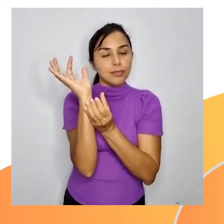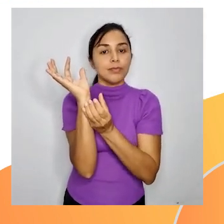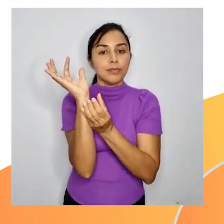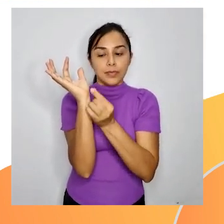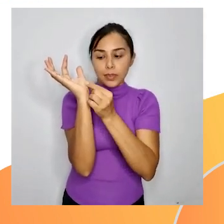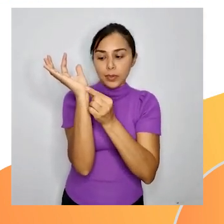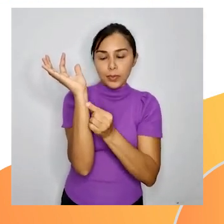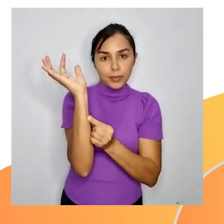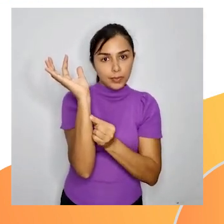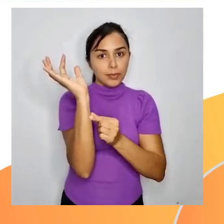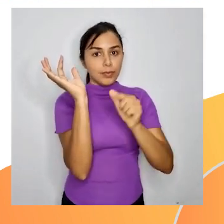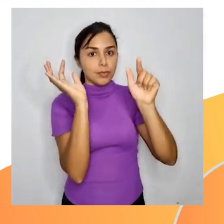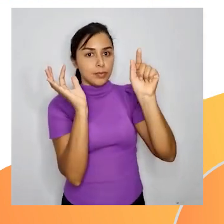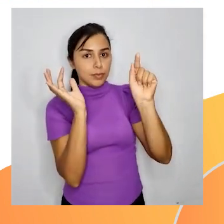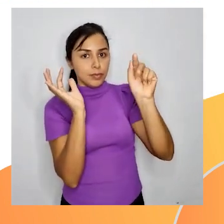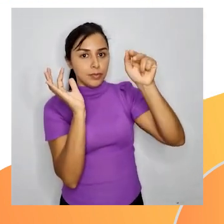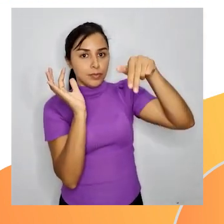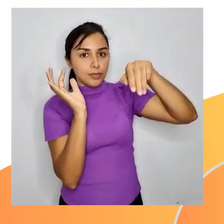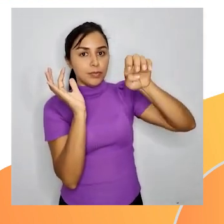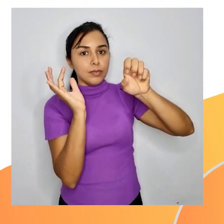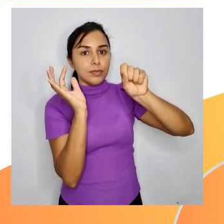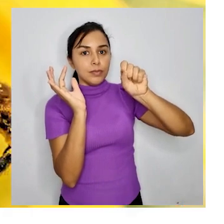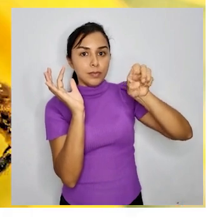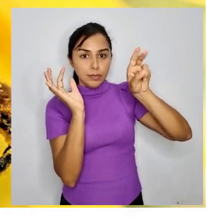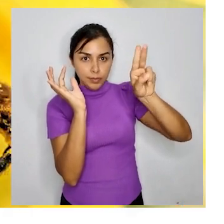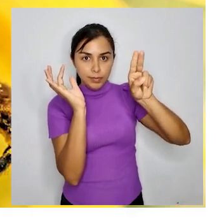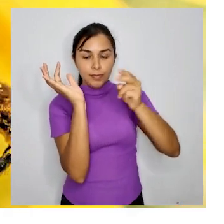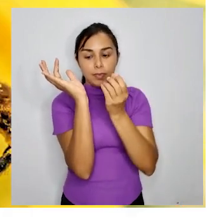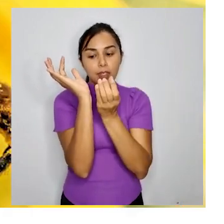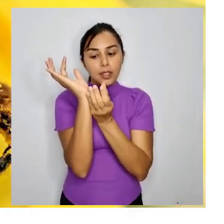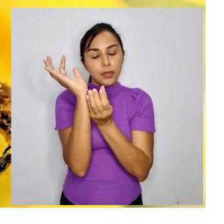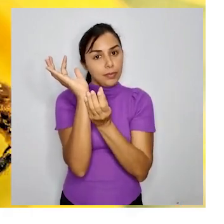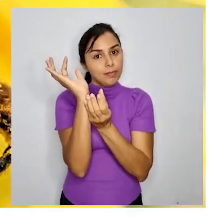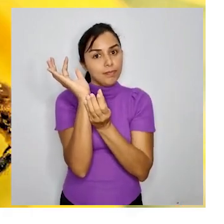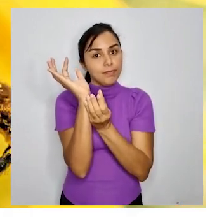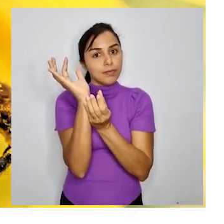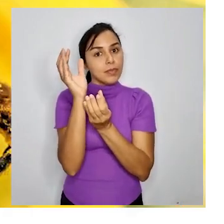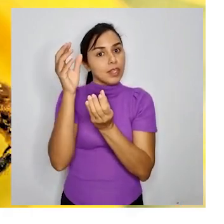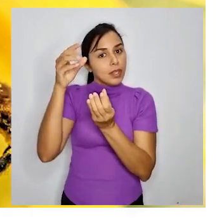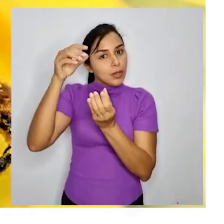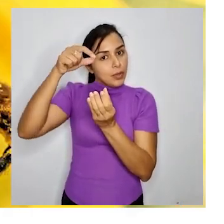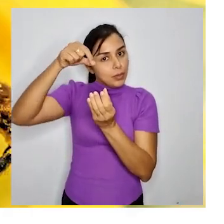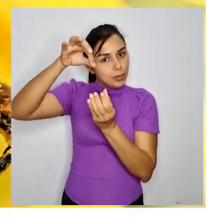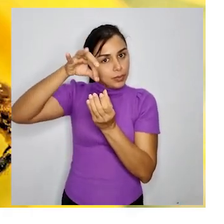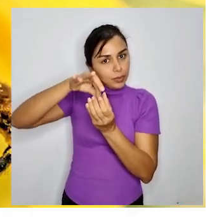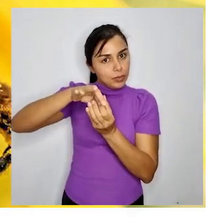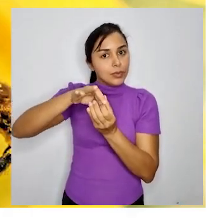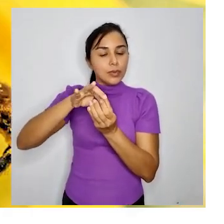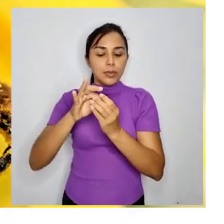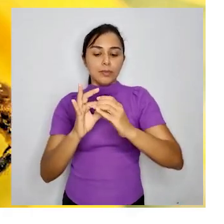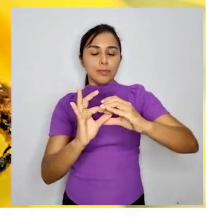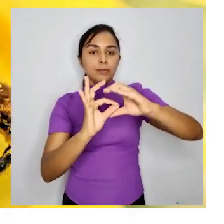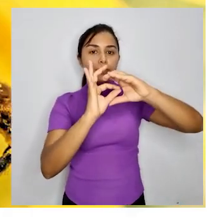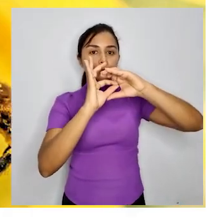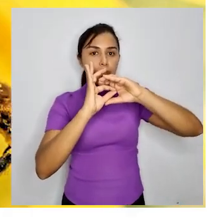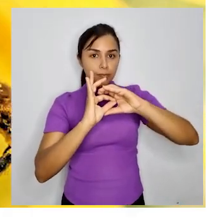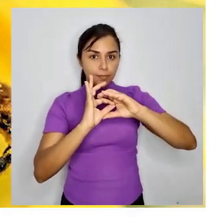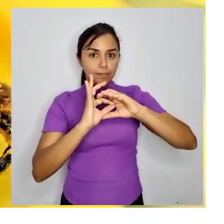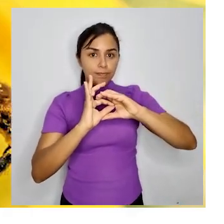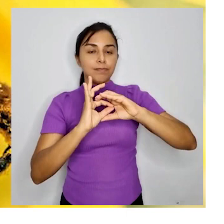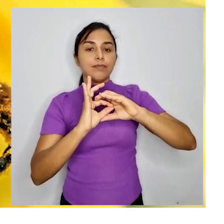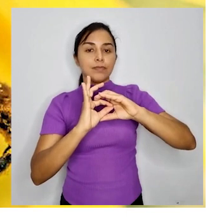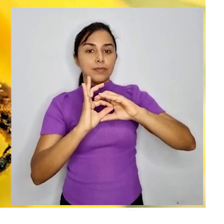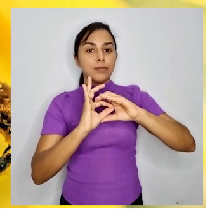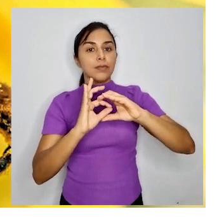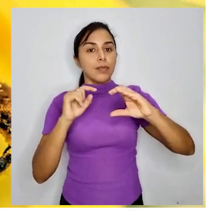de gineceu. Muito bem, esse pólen é depositado na parte superior e ele segue até